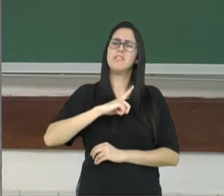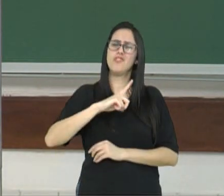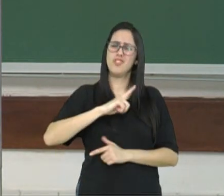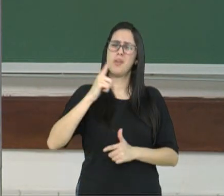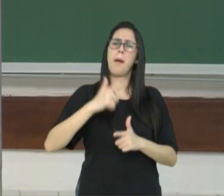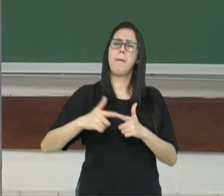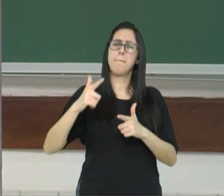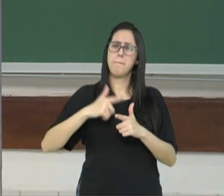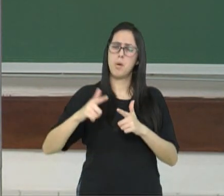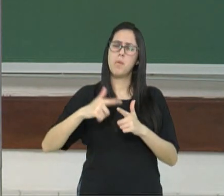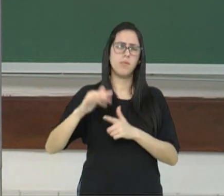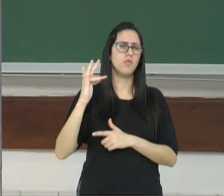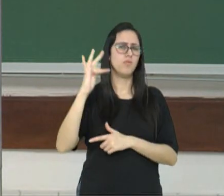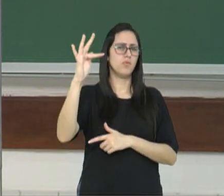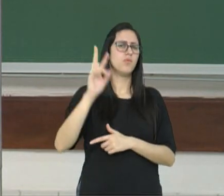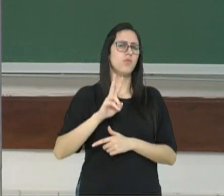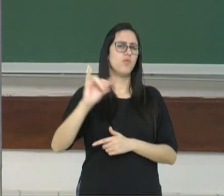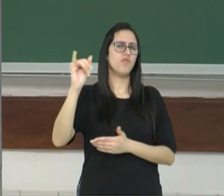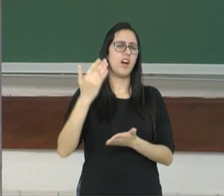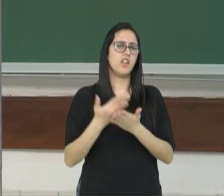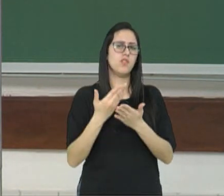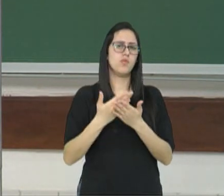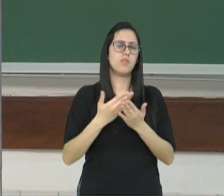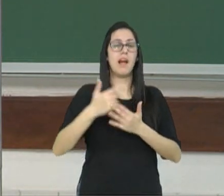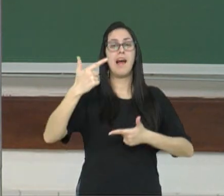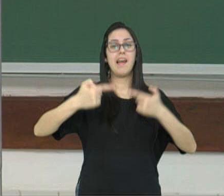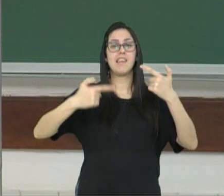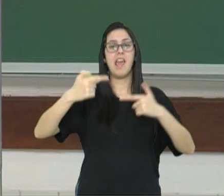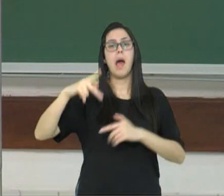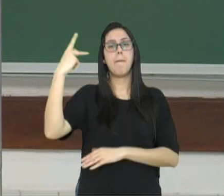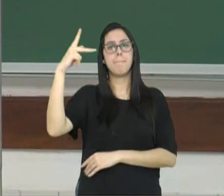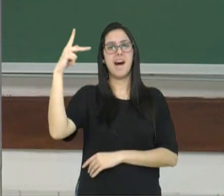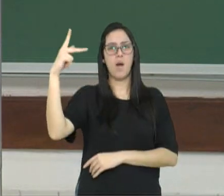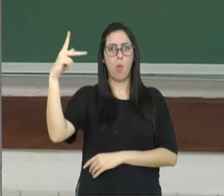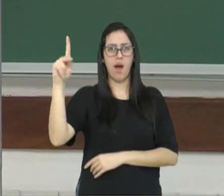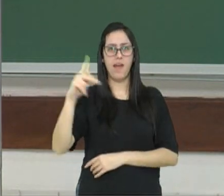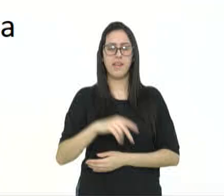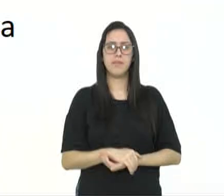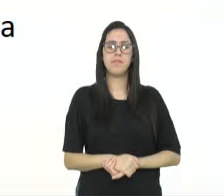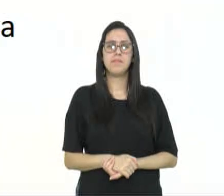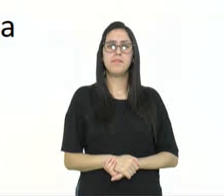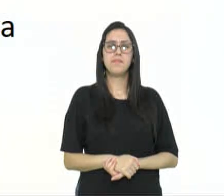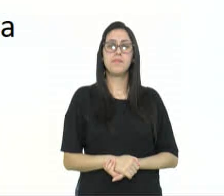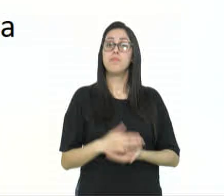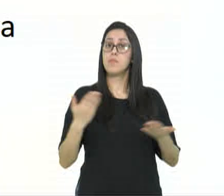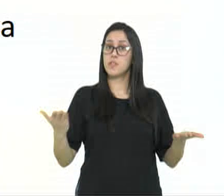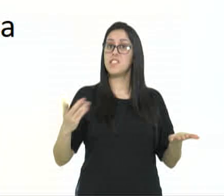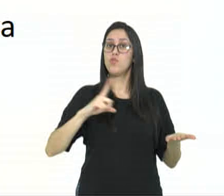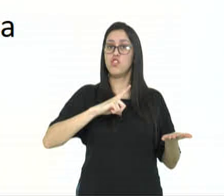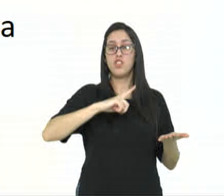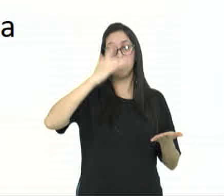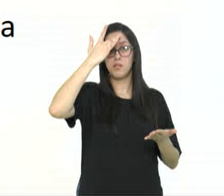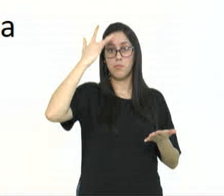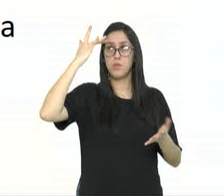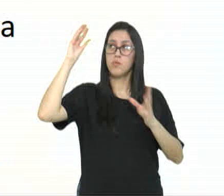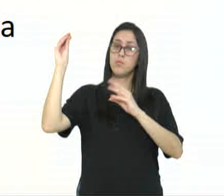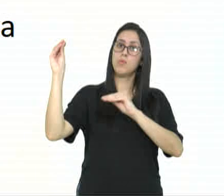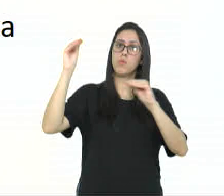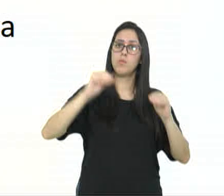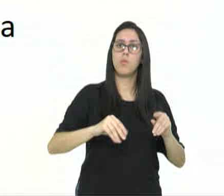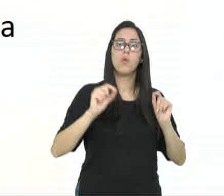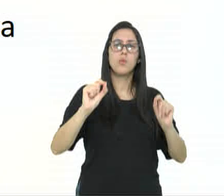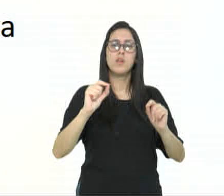nós veremos futuramente com a Guerra do Paraguai. Esses imigrantes acabaram trazendo novas